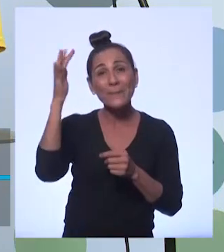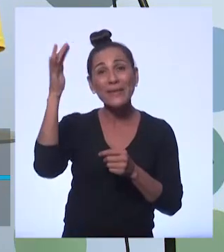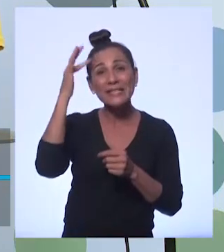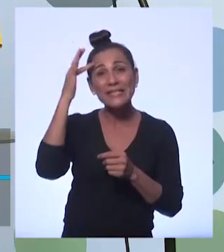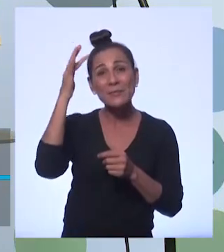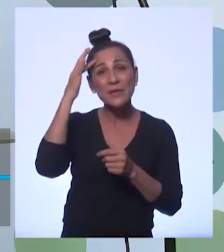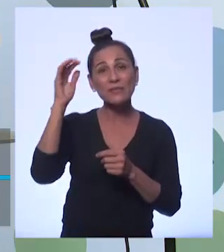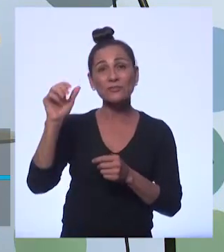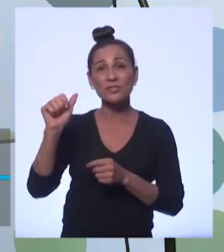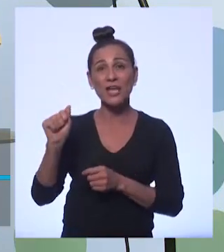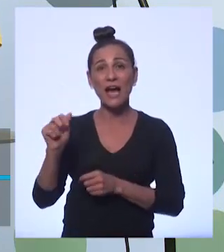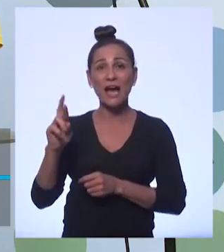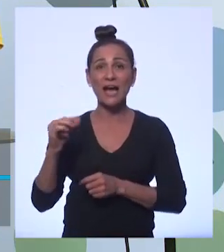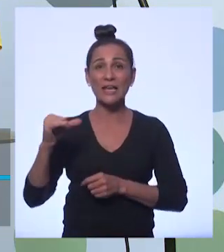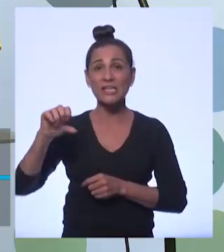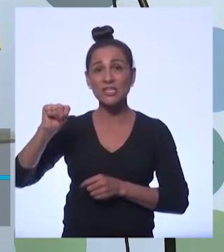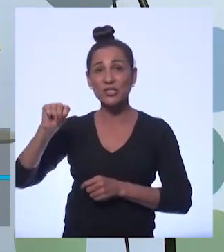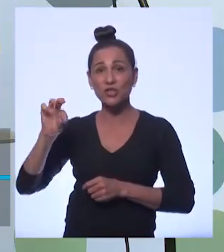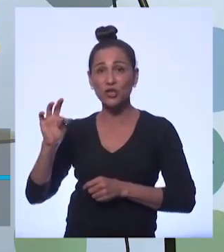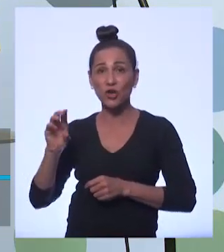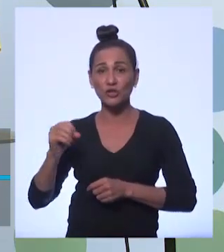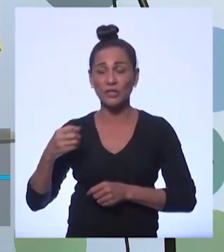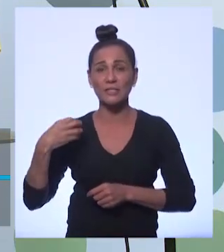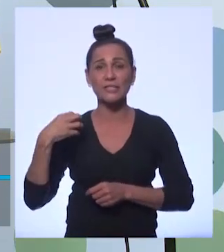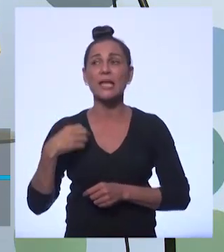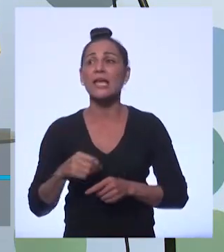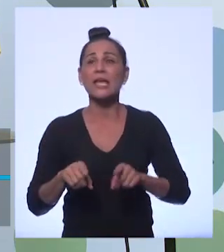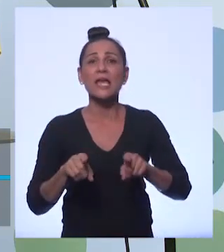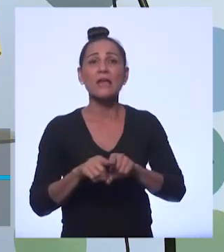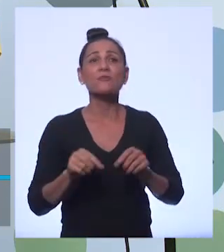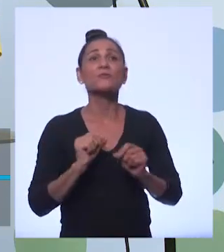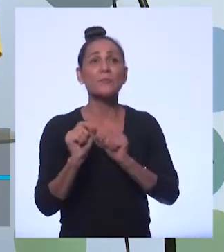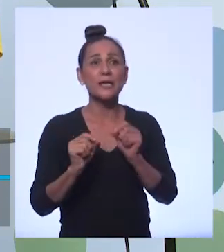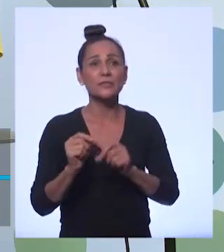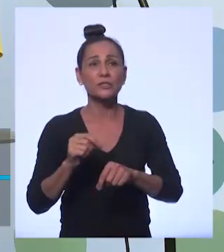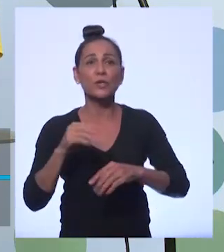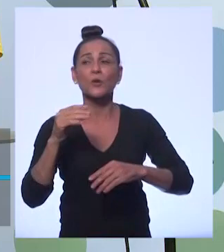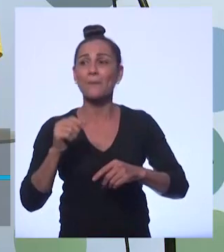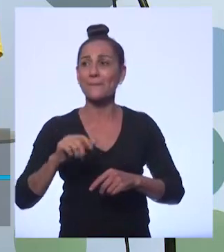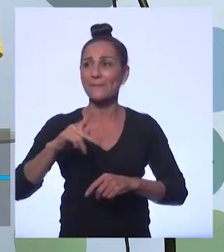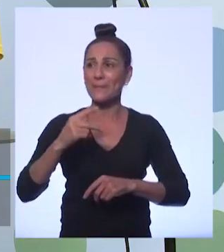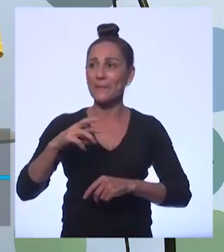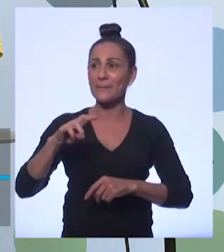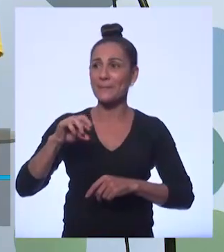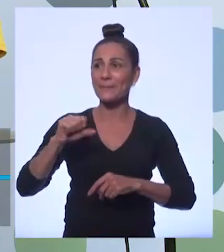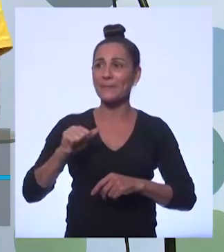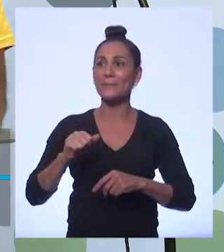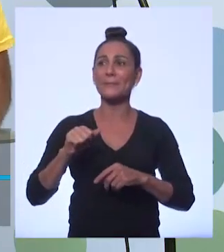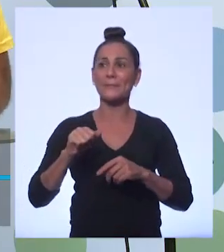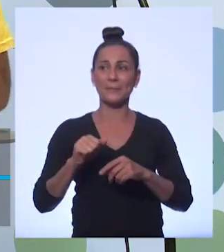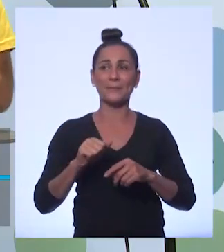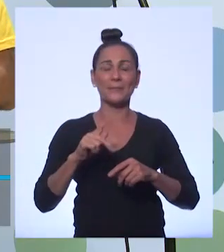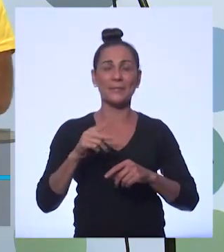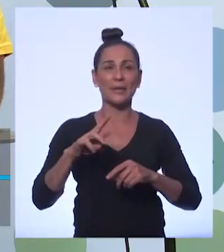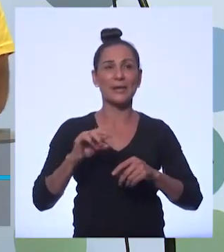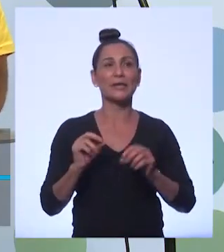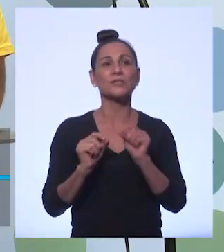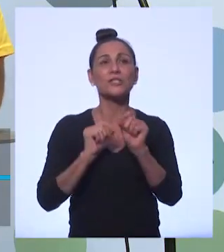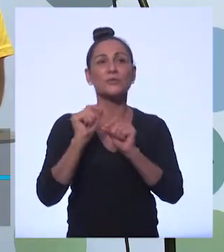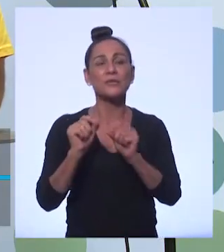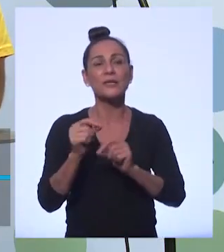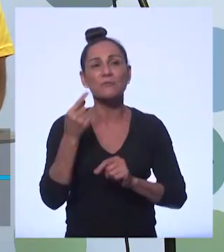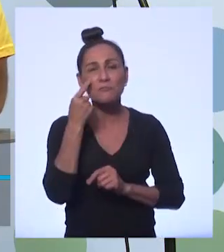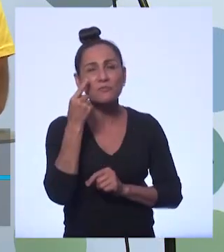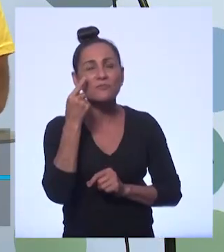arte, né? Então, o Aristóteles ele faz essa distinção entre praxis e poiesis. Daí é legal também vocês verem